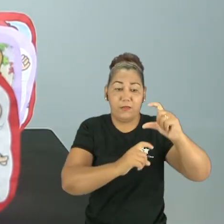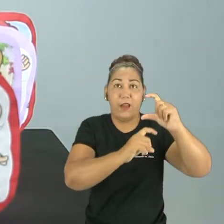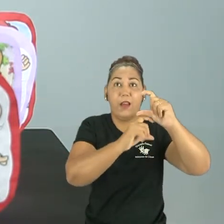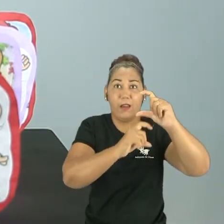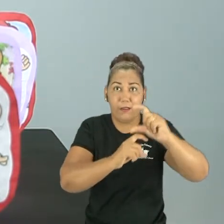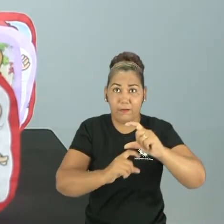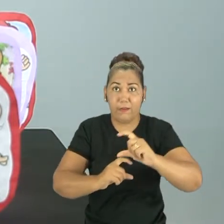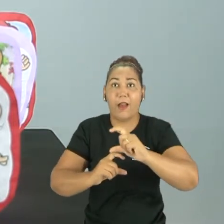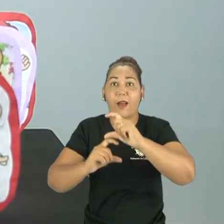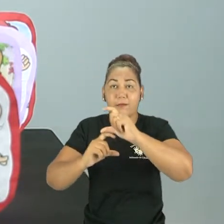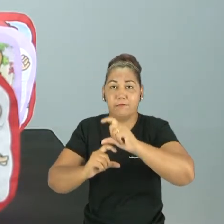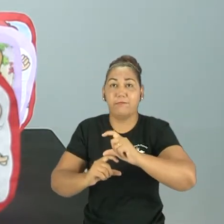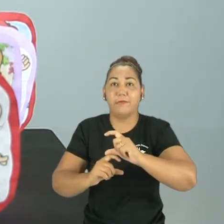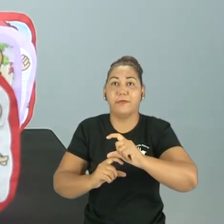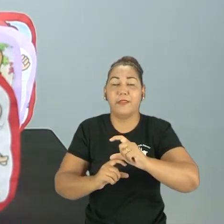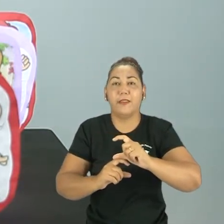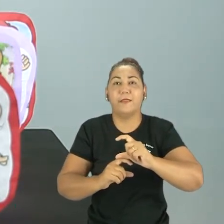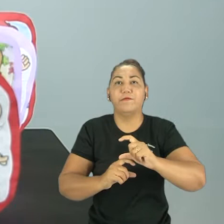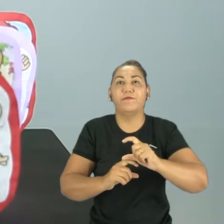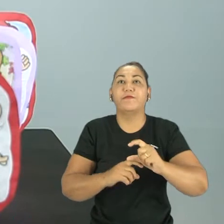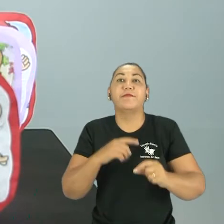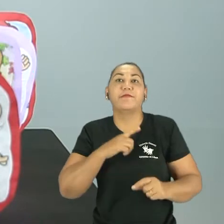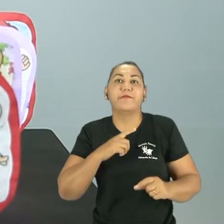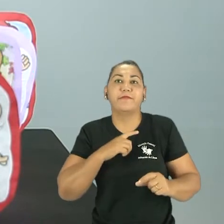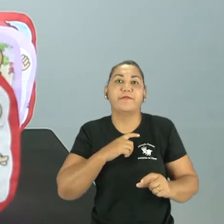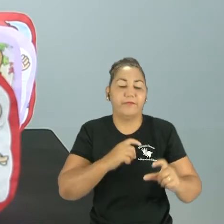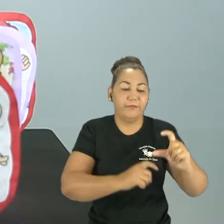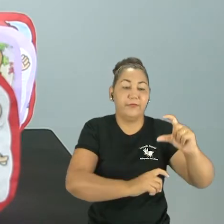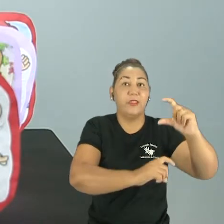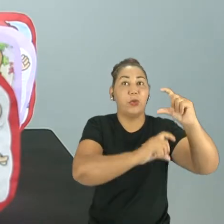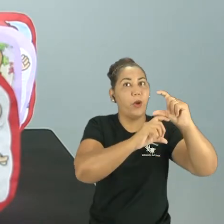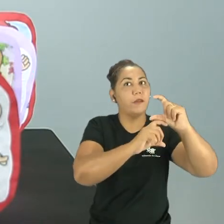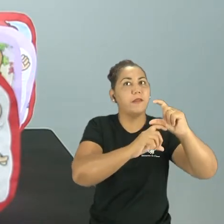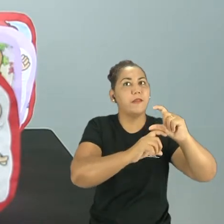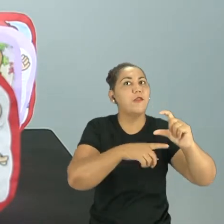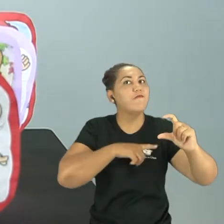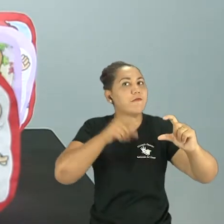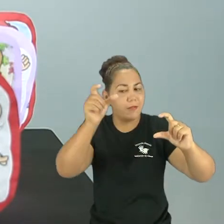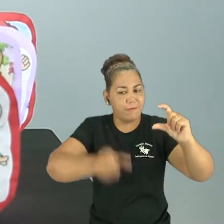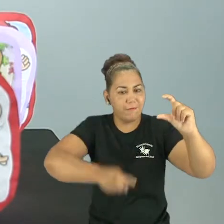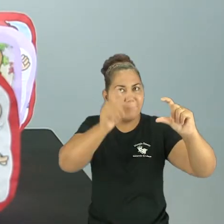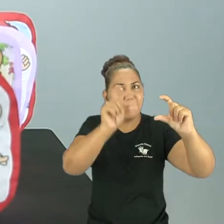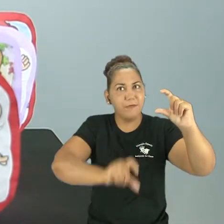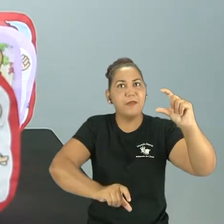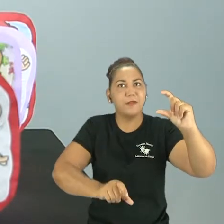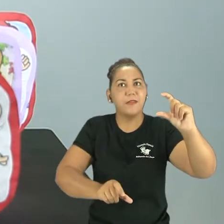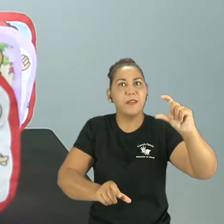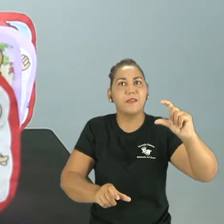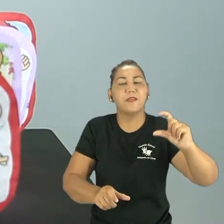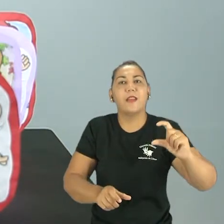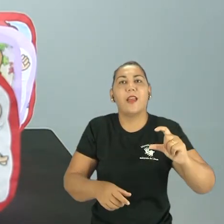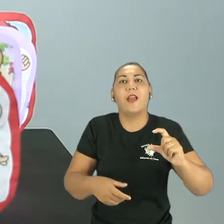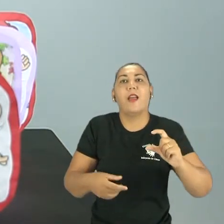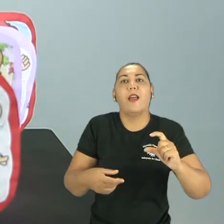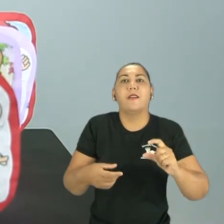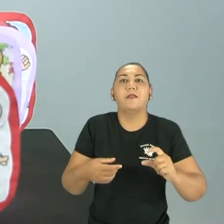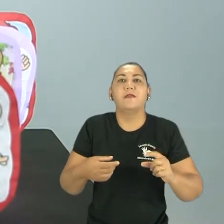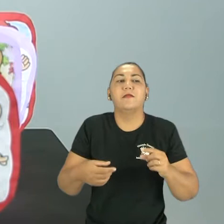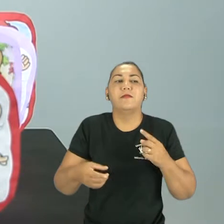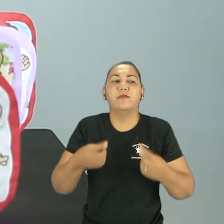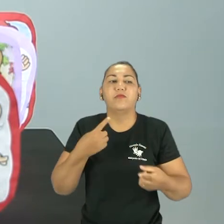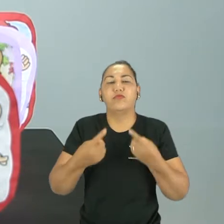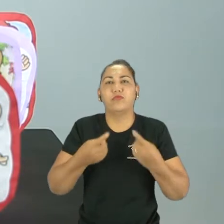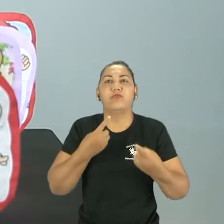quadrinhos. Só que aí tem um quadrinho, tem os personagens, né? Os personagens, eles dialogam, né?